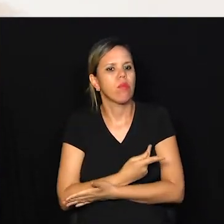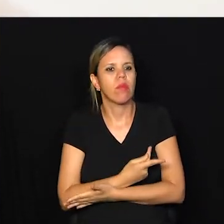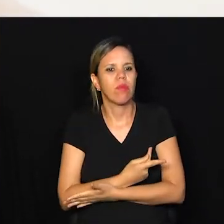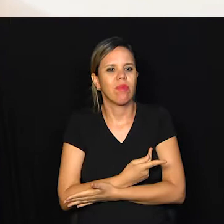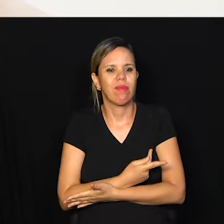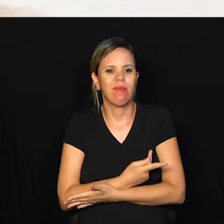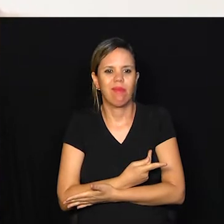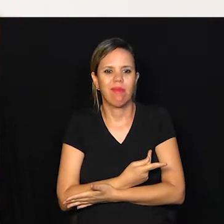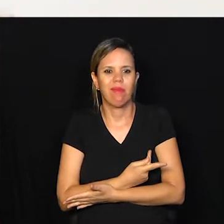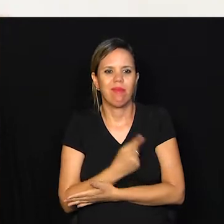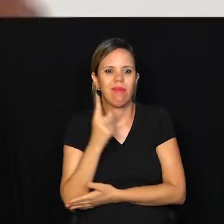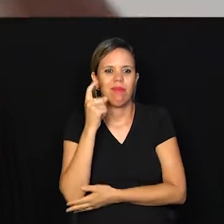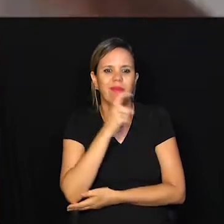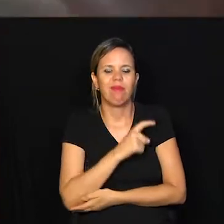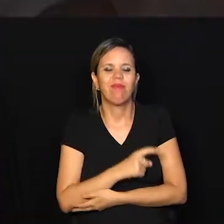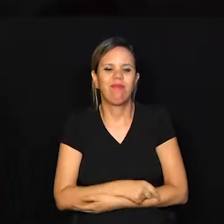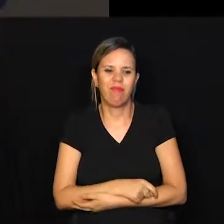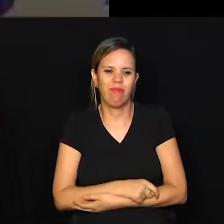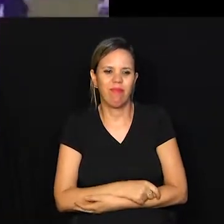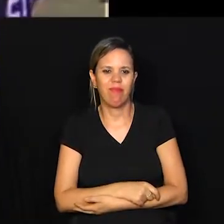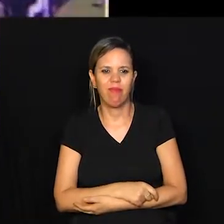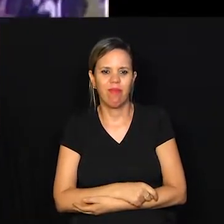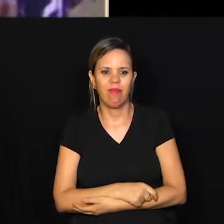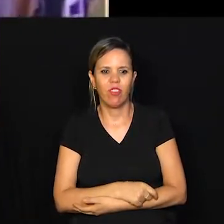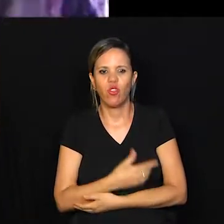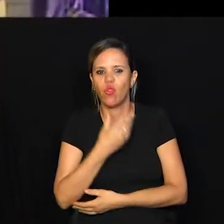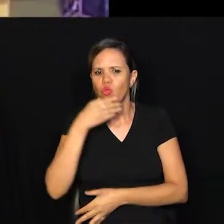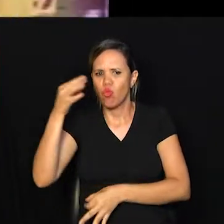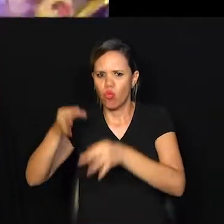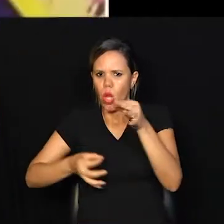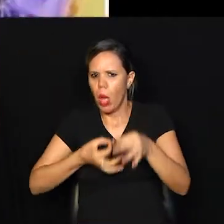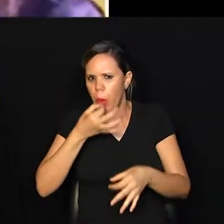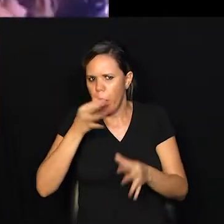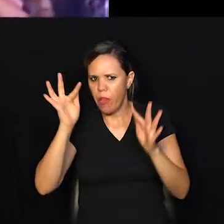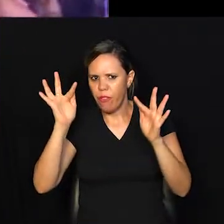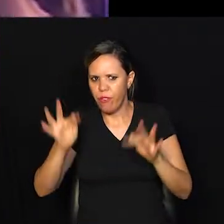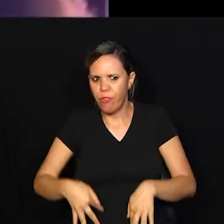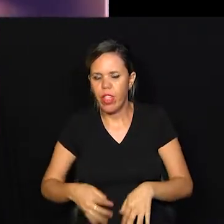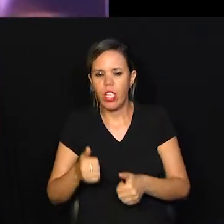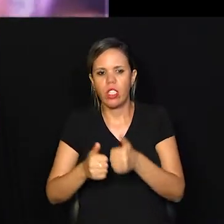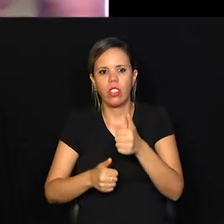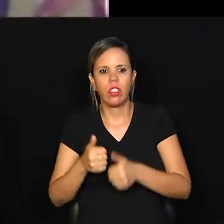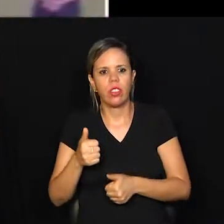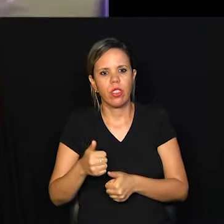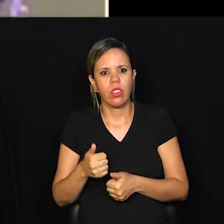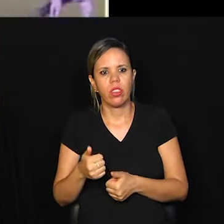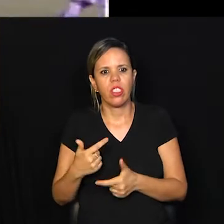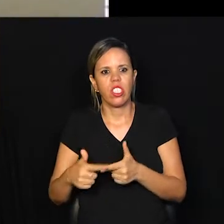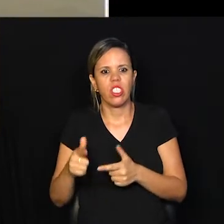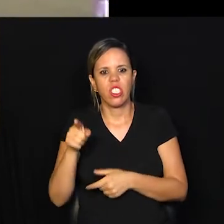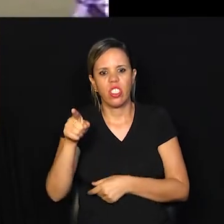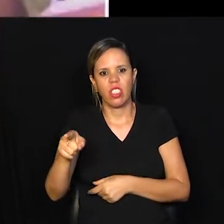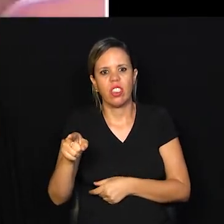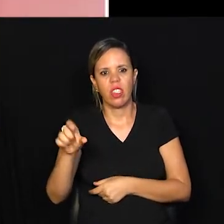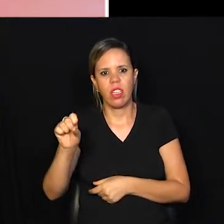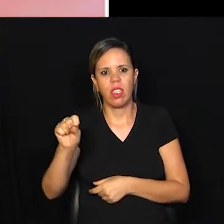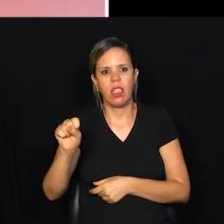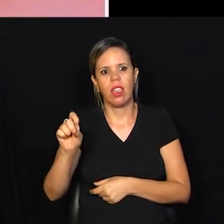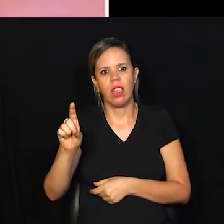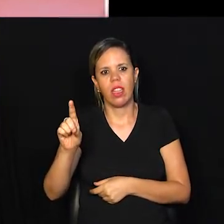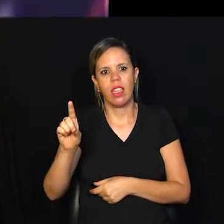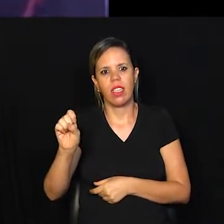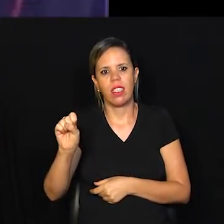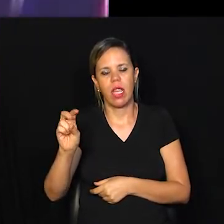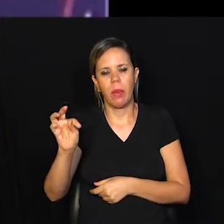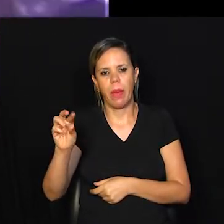falei, eita, aí complicou. Assim que o juiz apita o final do jogo, a situação de De Sábato começa a se